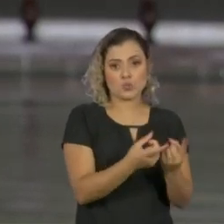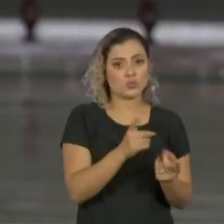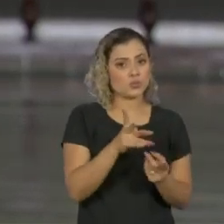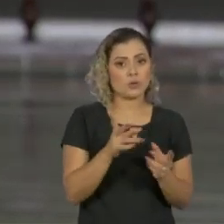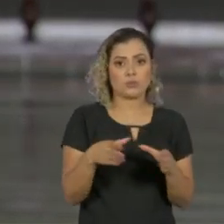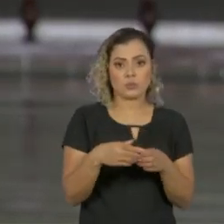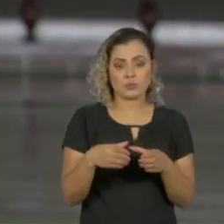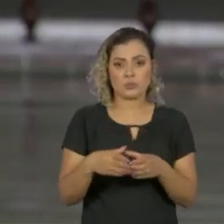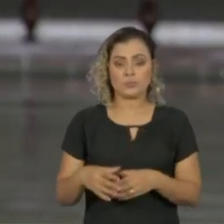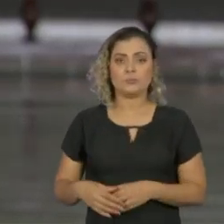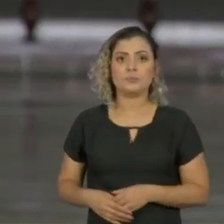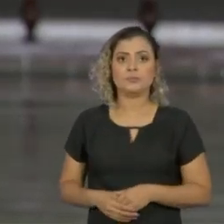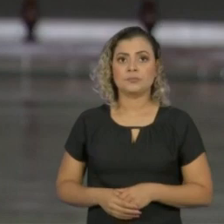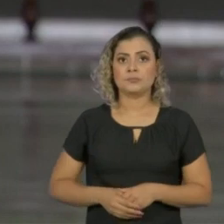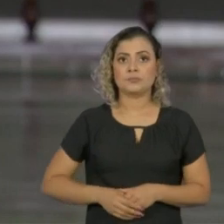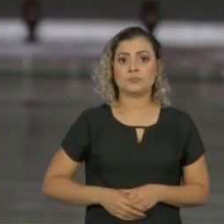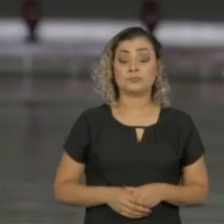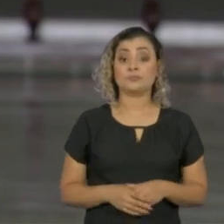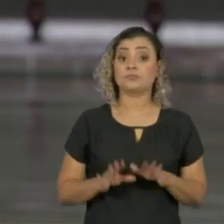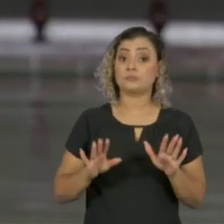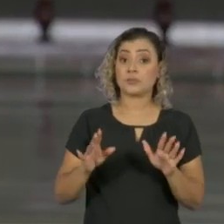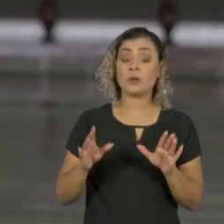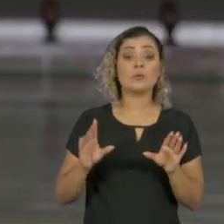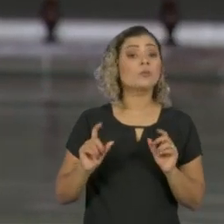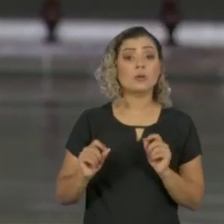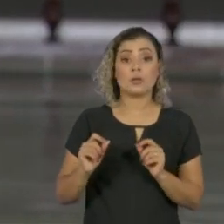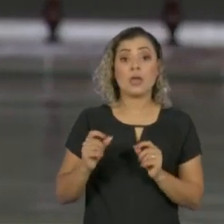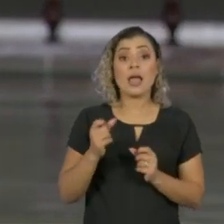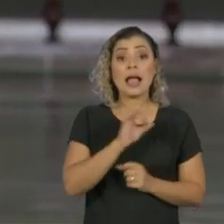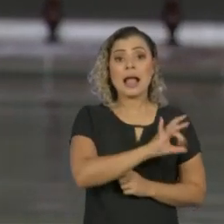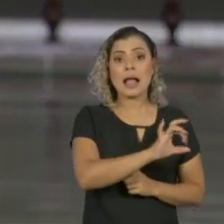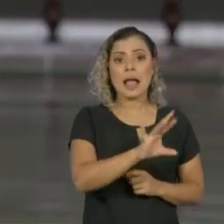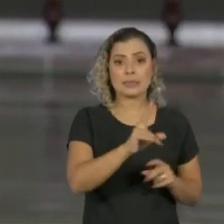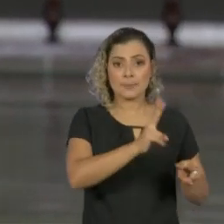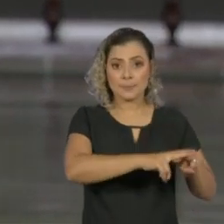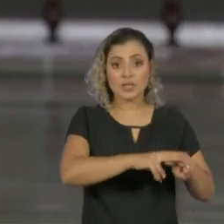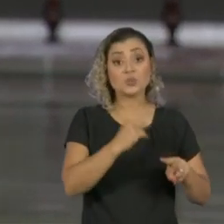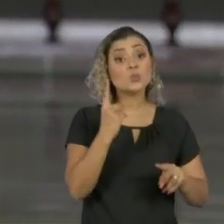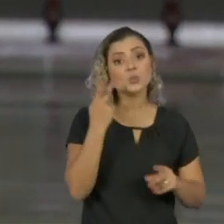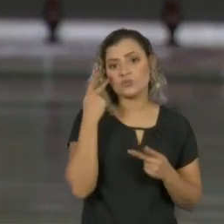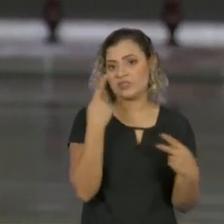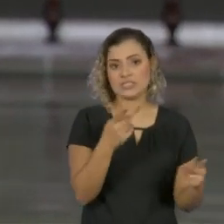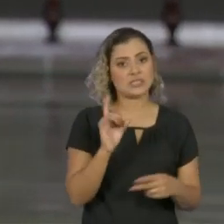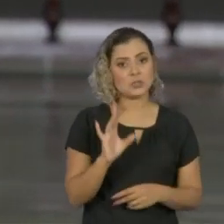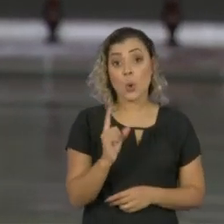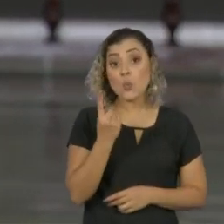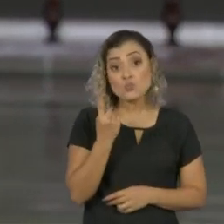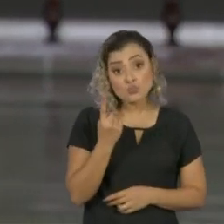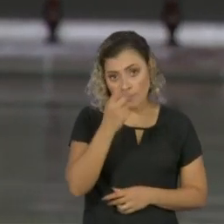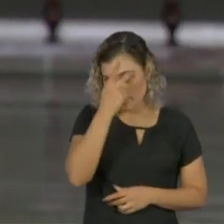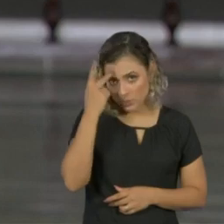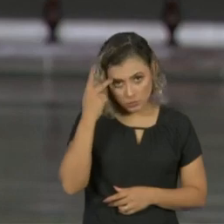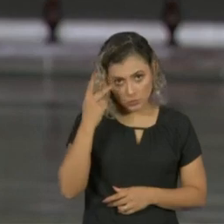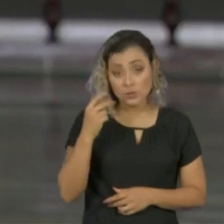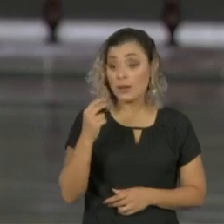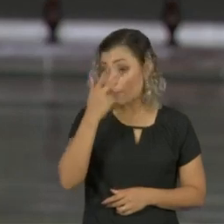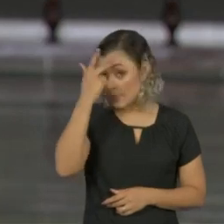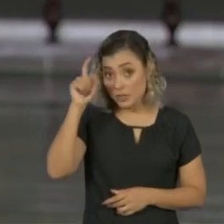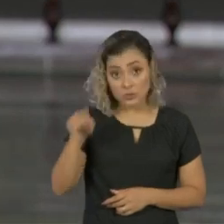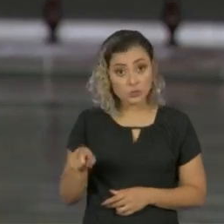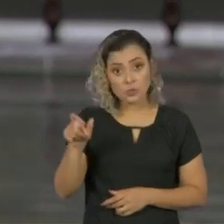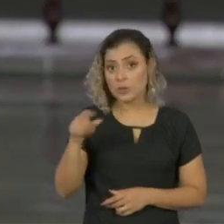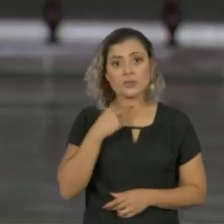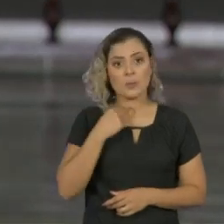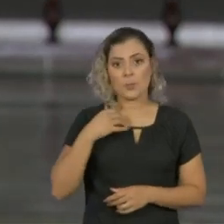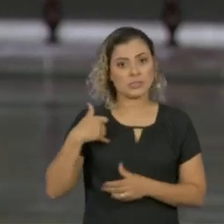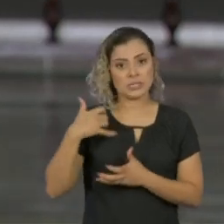entendi. A restrição é que cada preso terá direito a um visitante. Esse visitante não pode ser pessoa do grupo